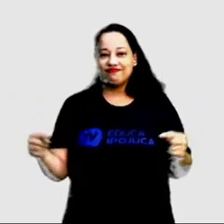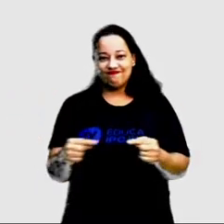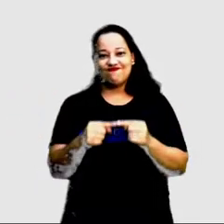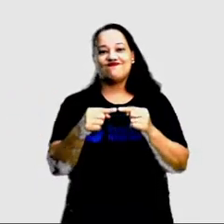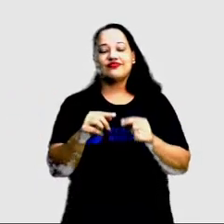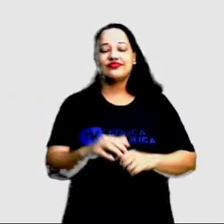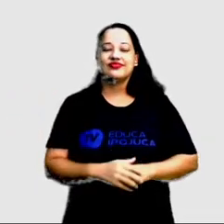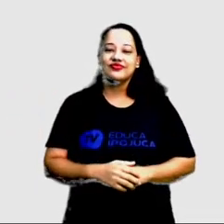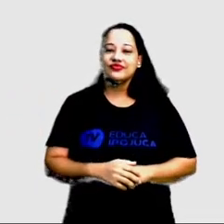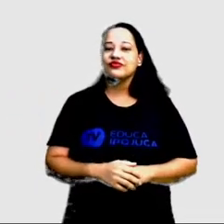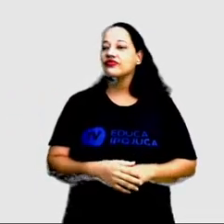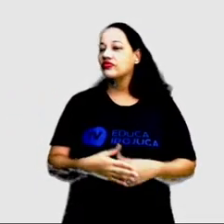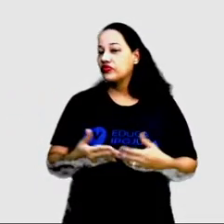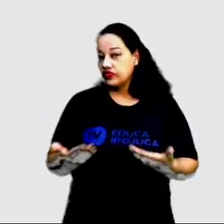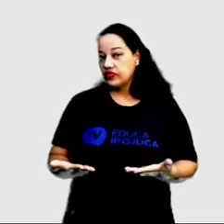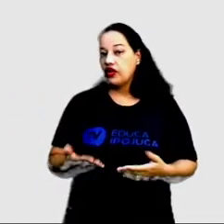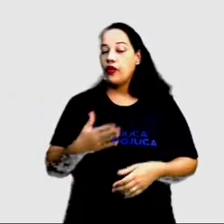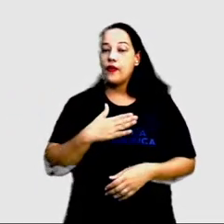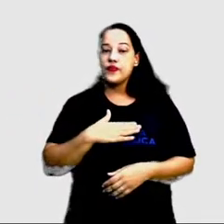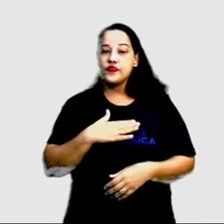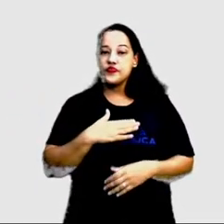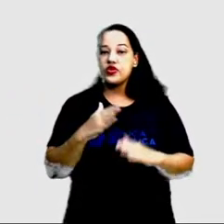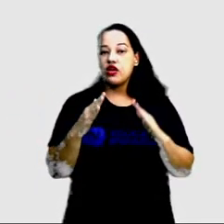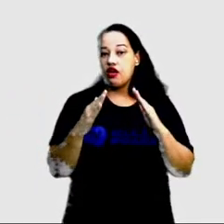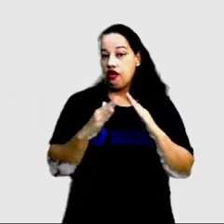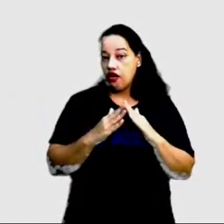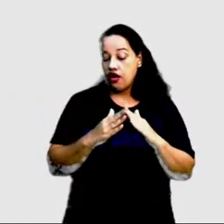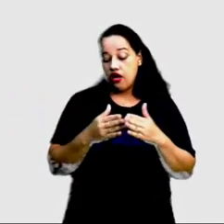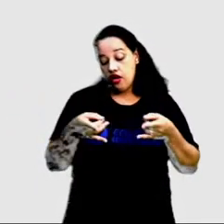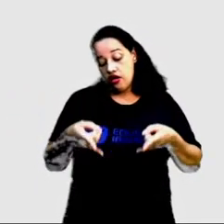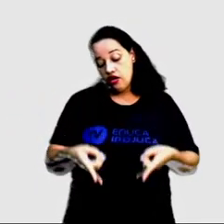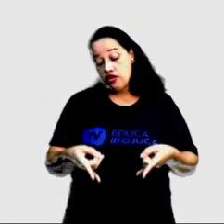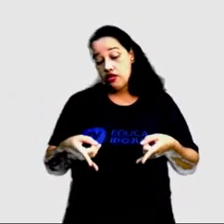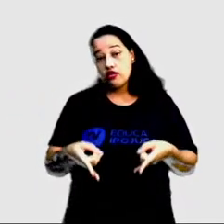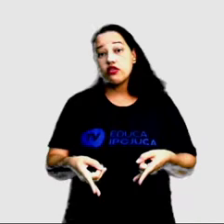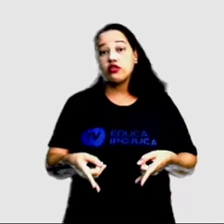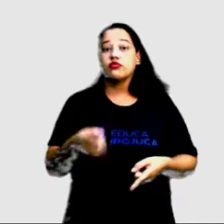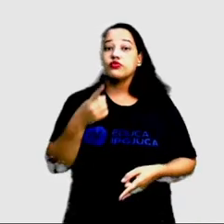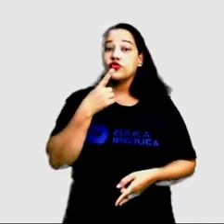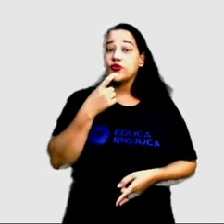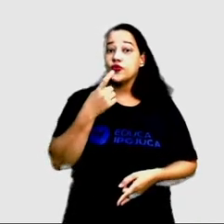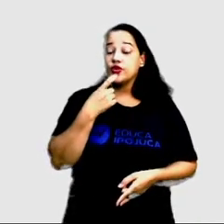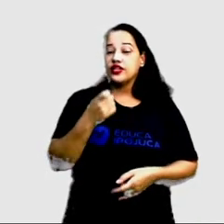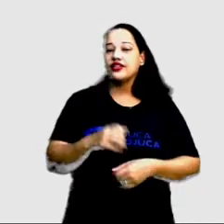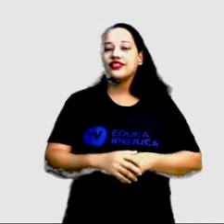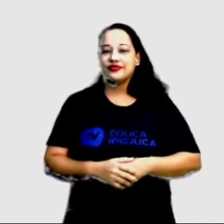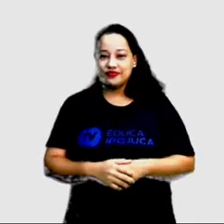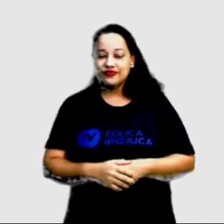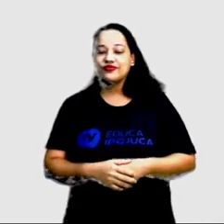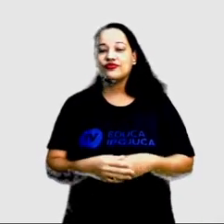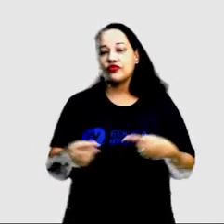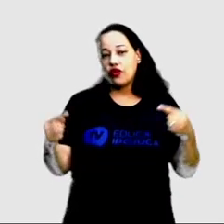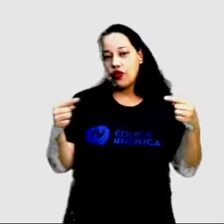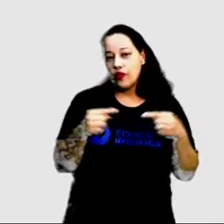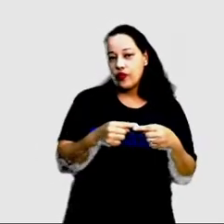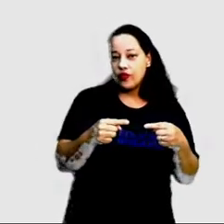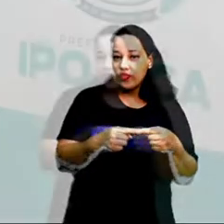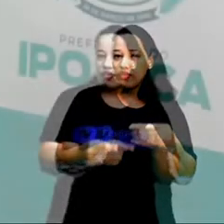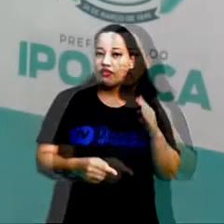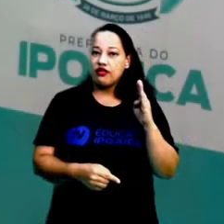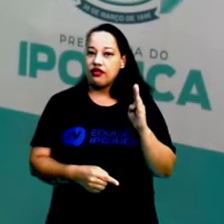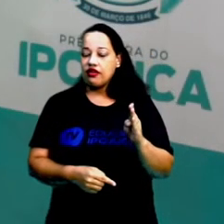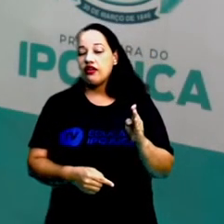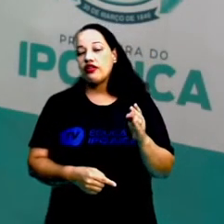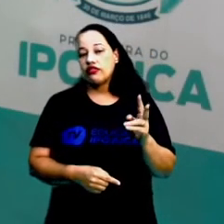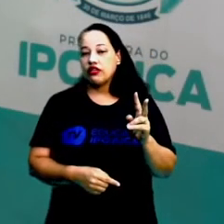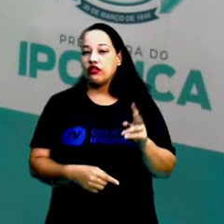is red. Minha cama é vermelha. Bed rimando com red. Lembrando que